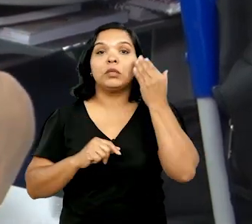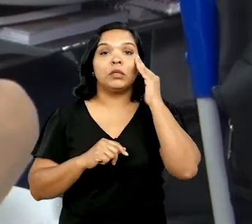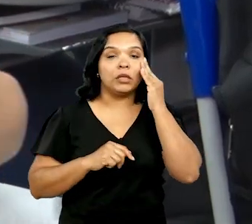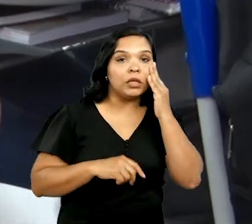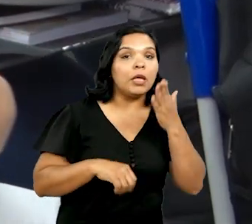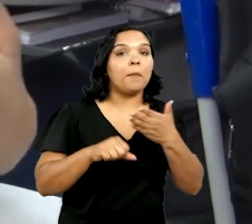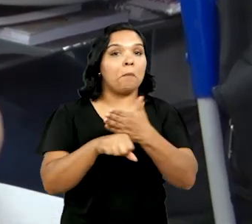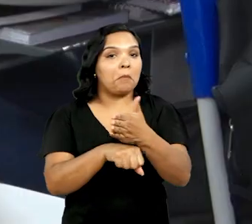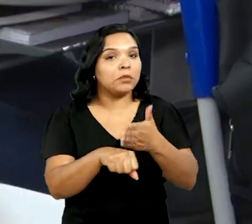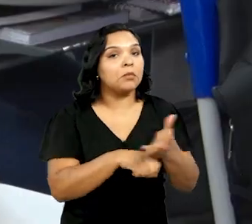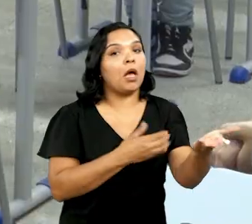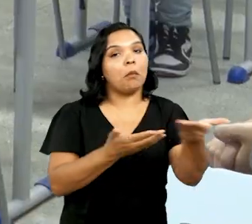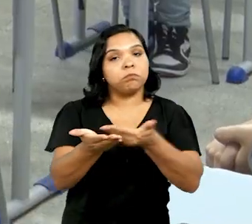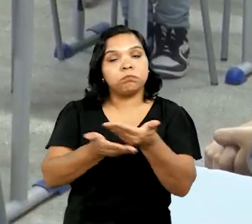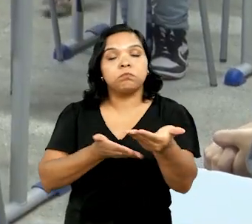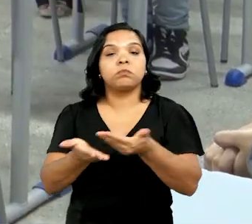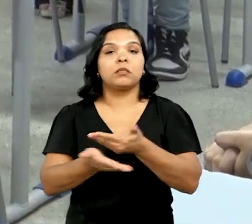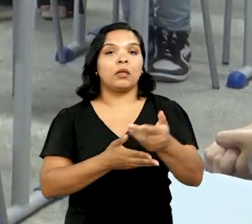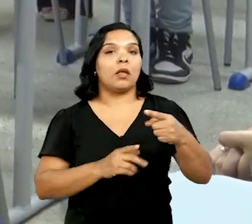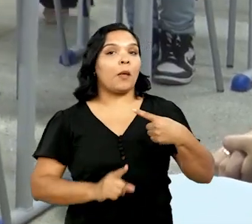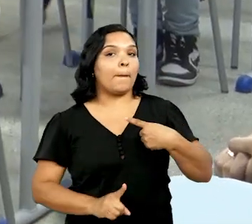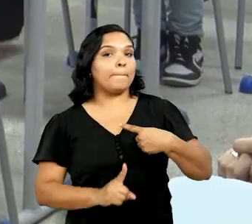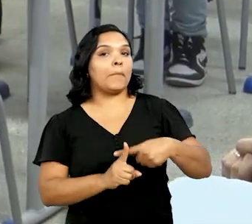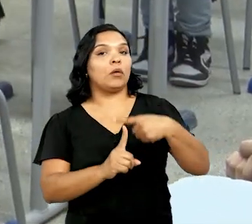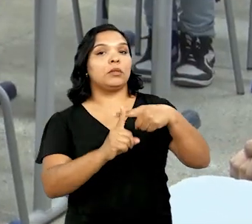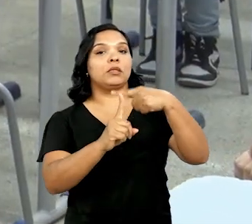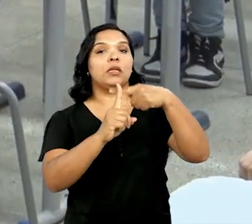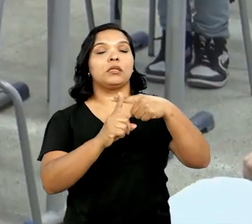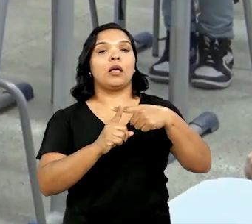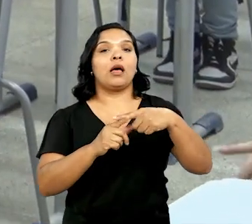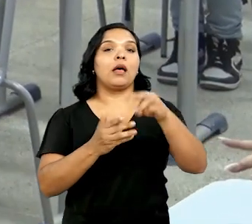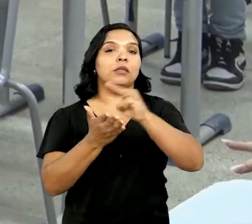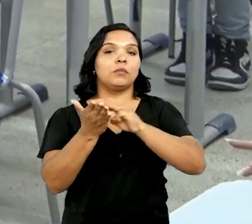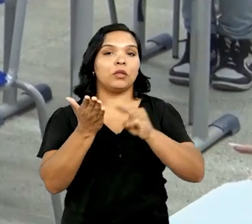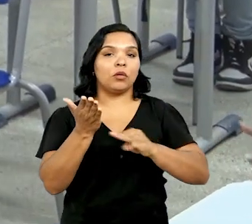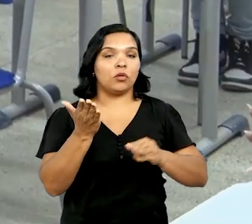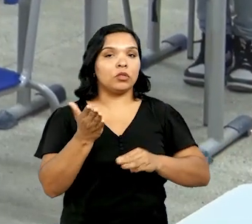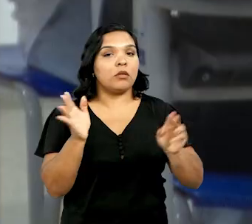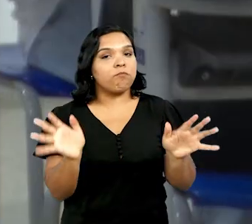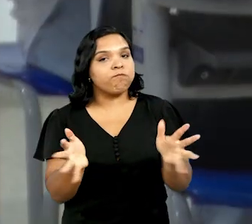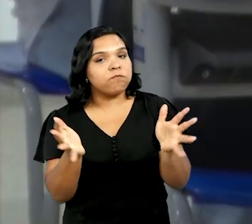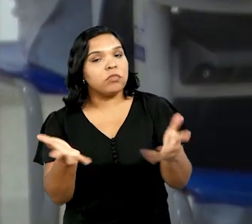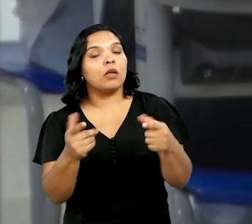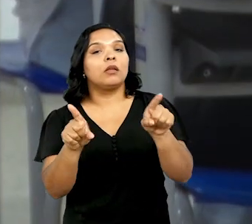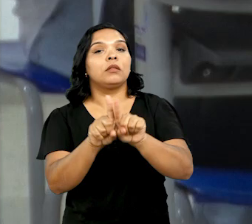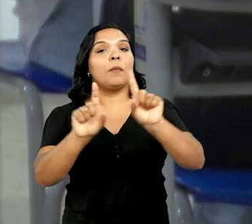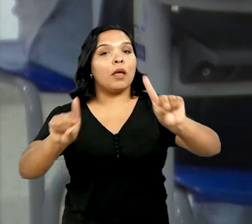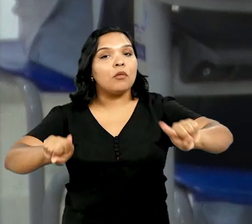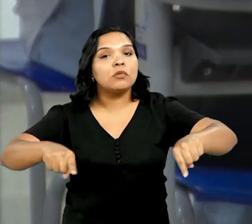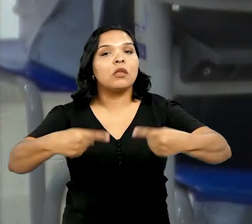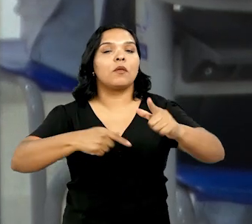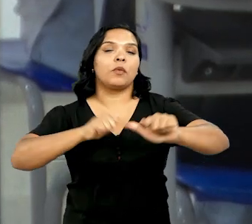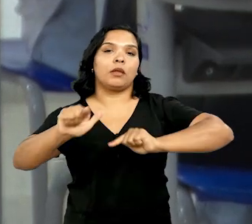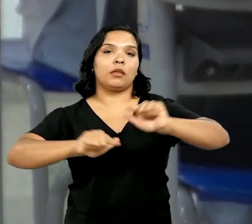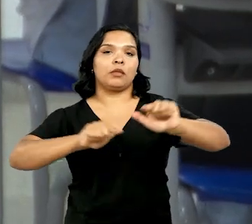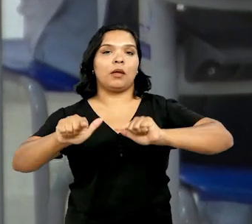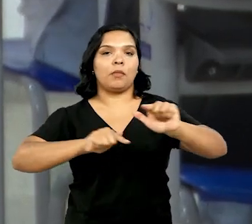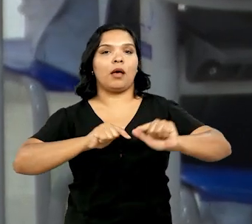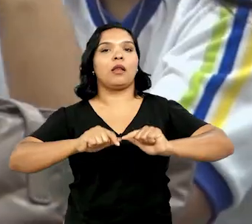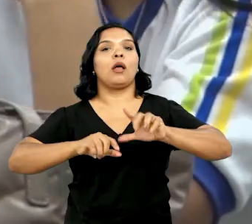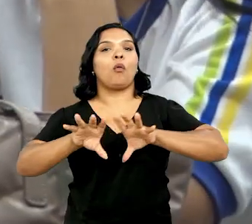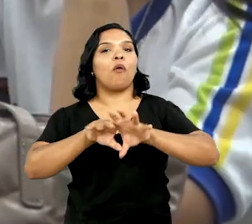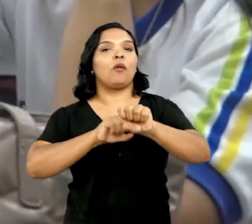mundo participar, todo mundo interagir. Potencializar as chamadas metodologias ativas também é um desafio para quem trabalha